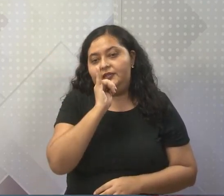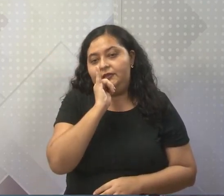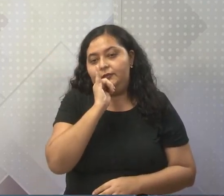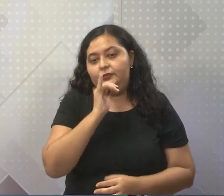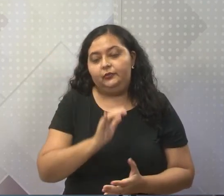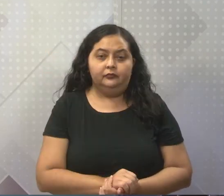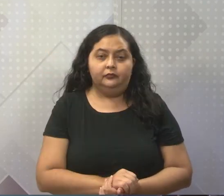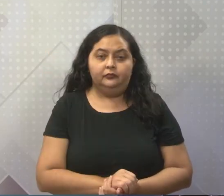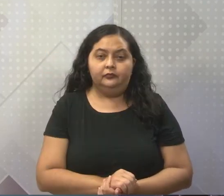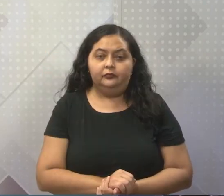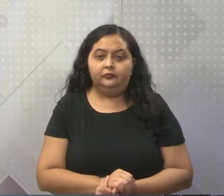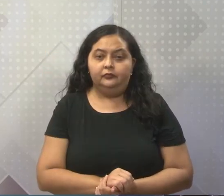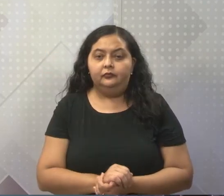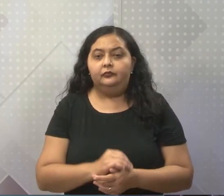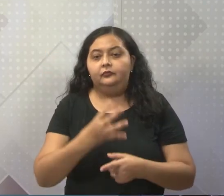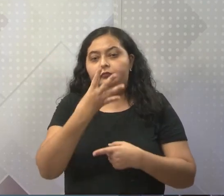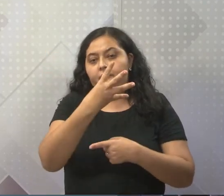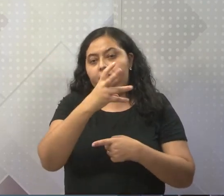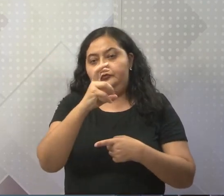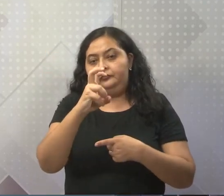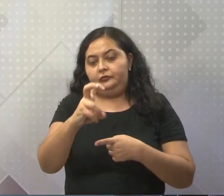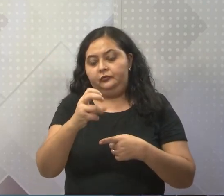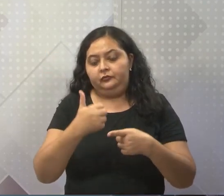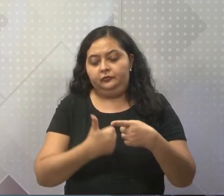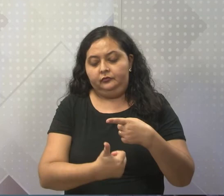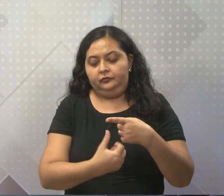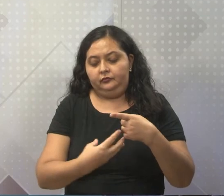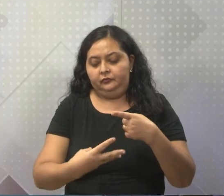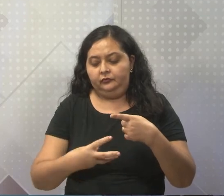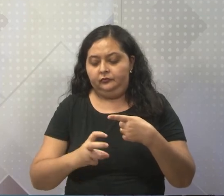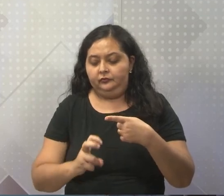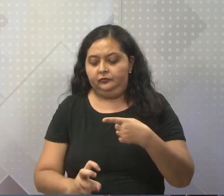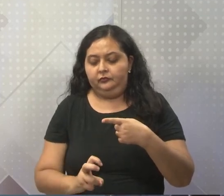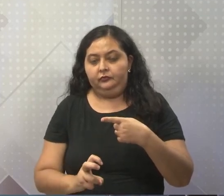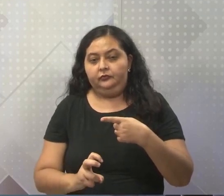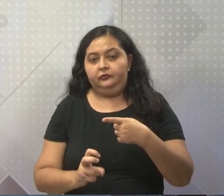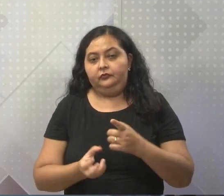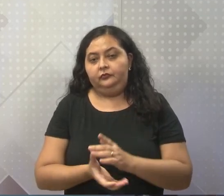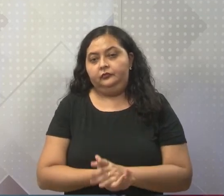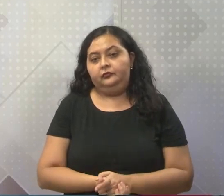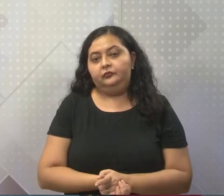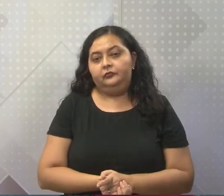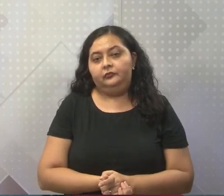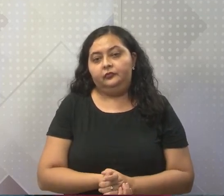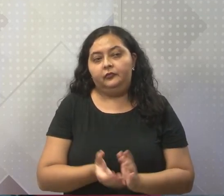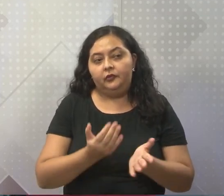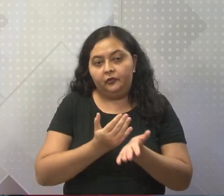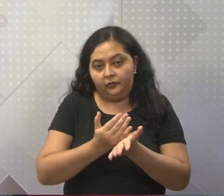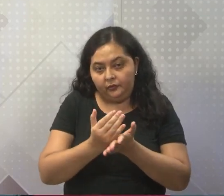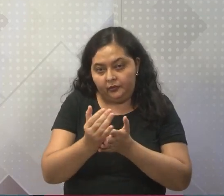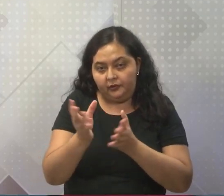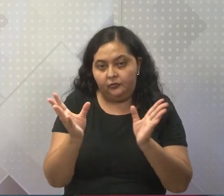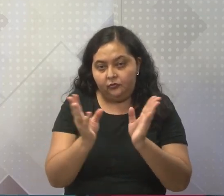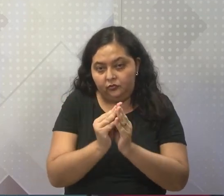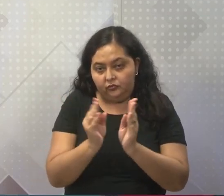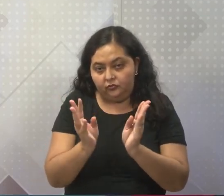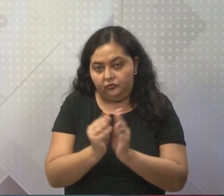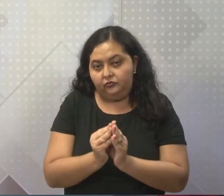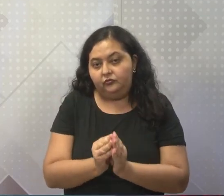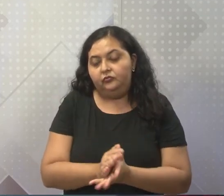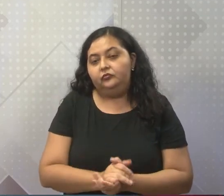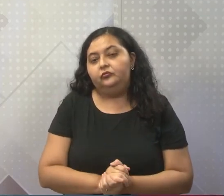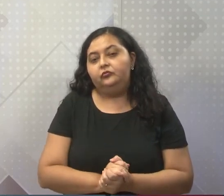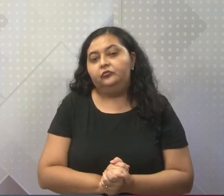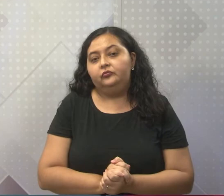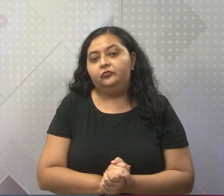1/5. 45, 135 avos. Vamos começar a simplificar.